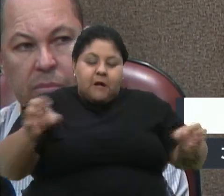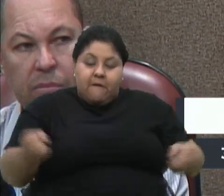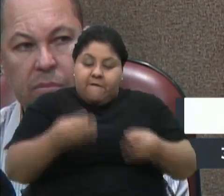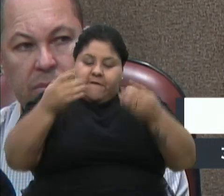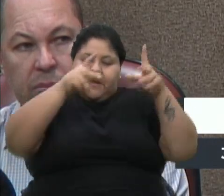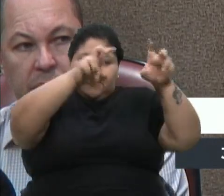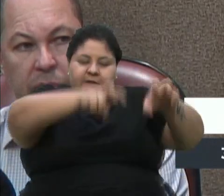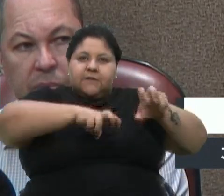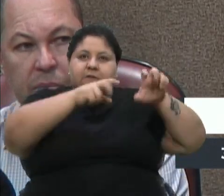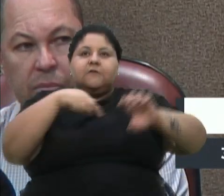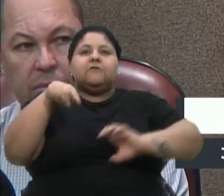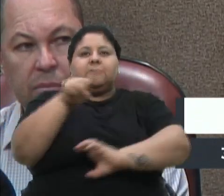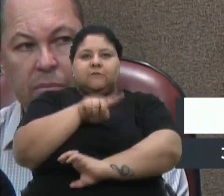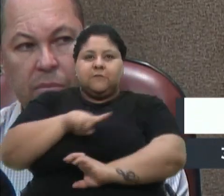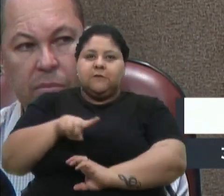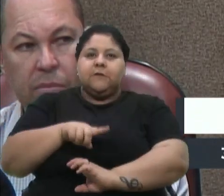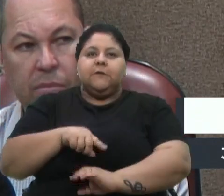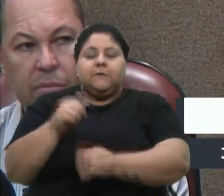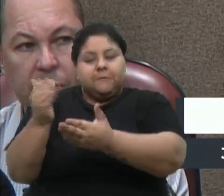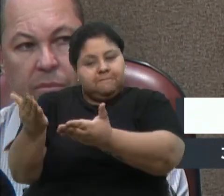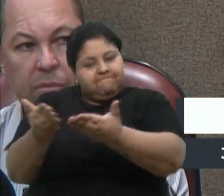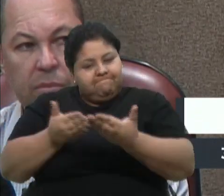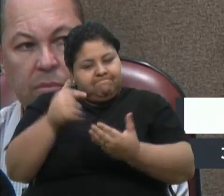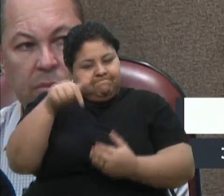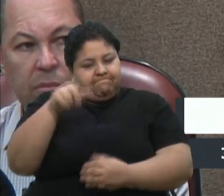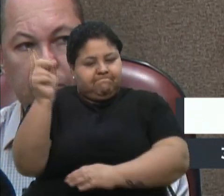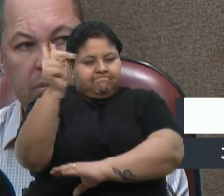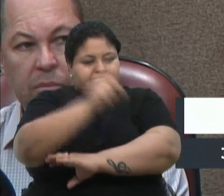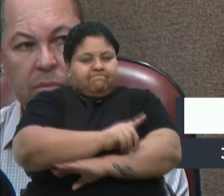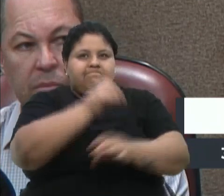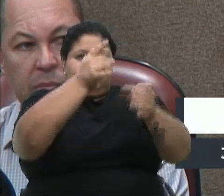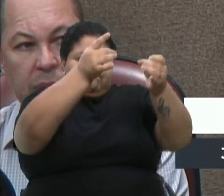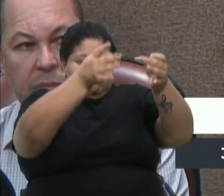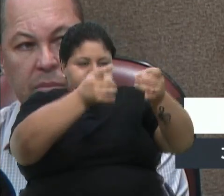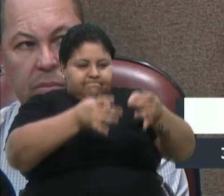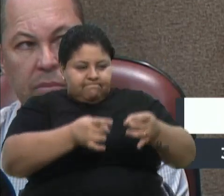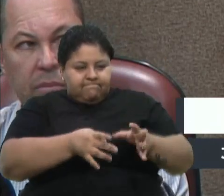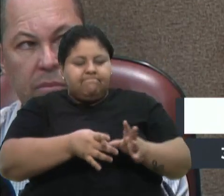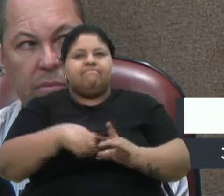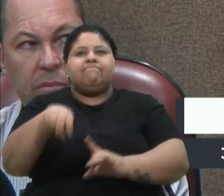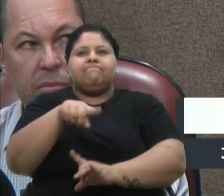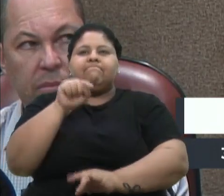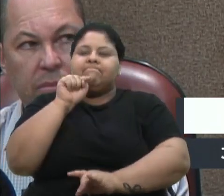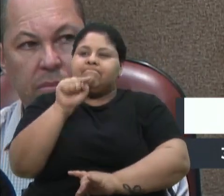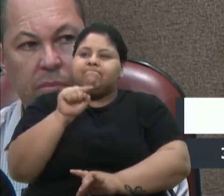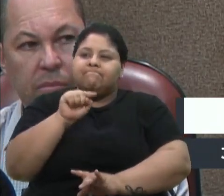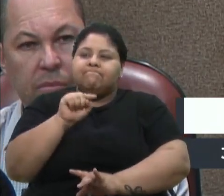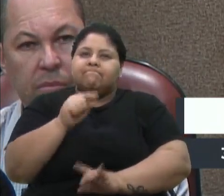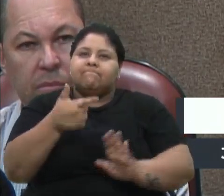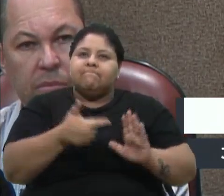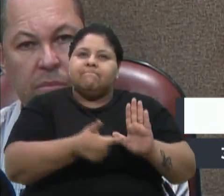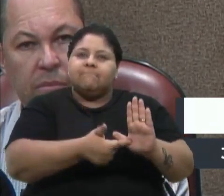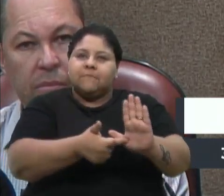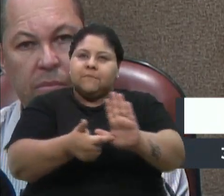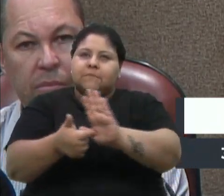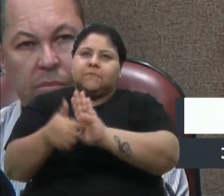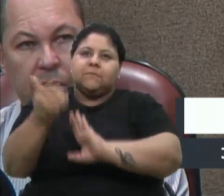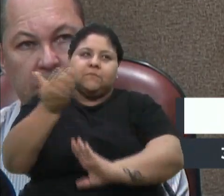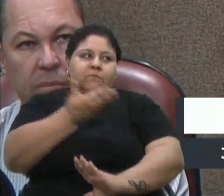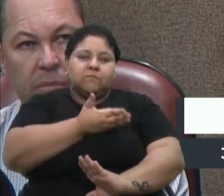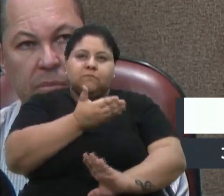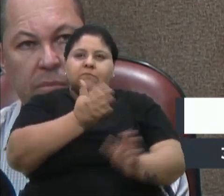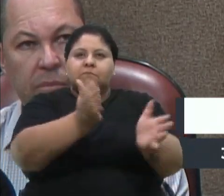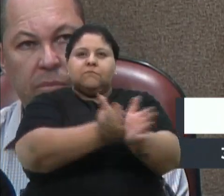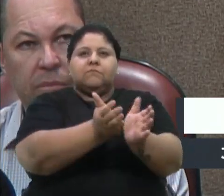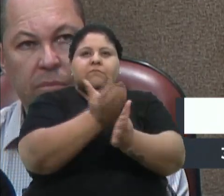E vocês são muito bem-vindos aqui nesse dia tão especial para nós, para que vocês possam mostrar para os meus colegas e